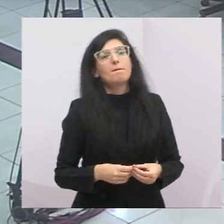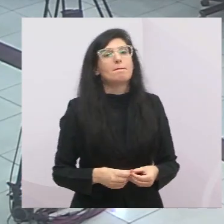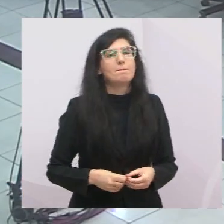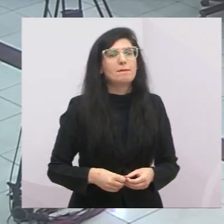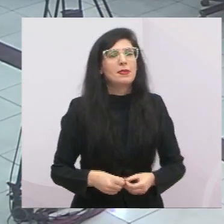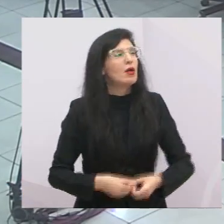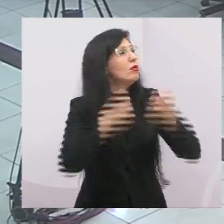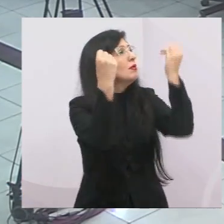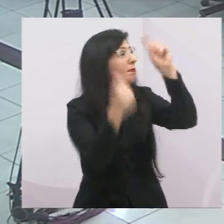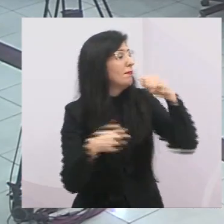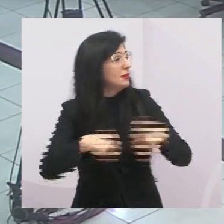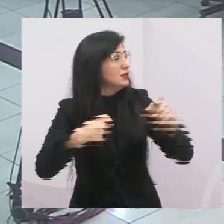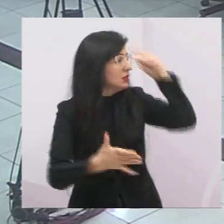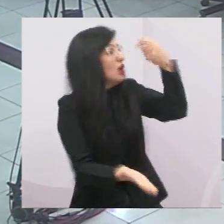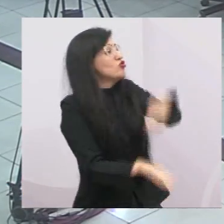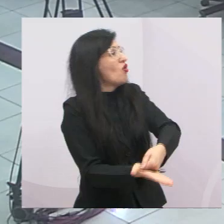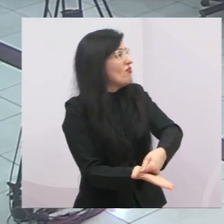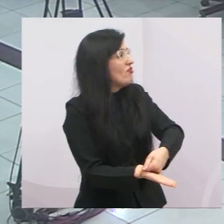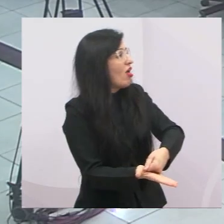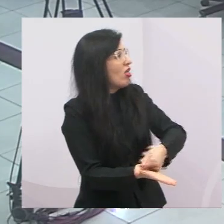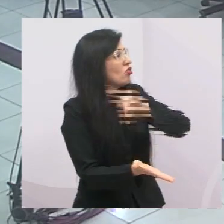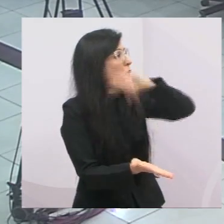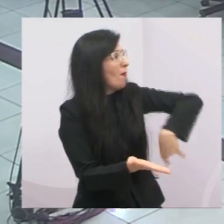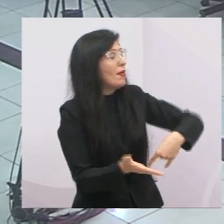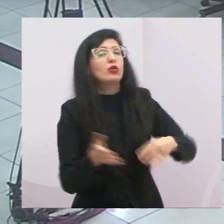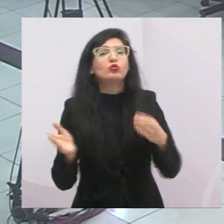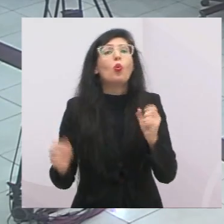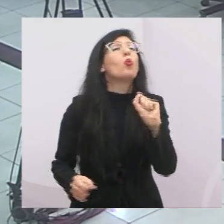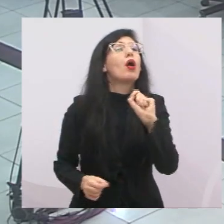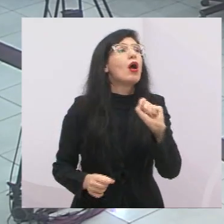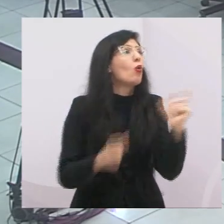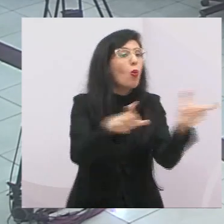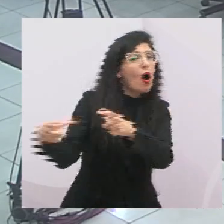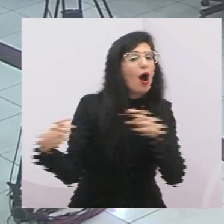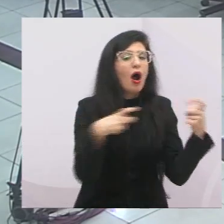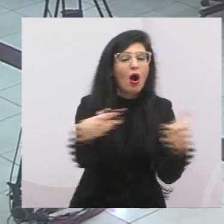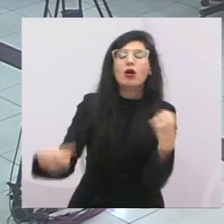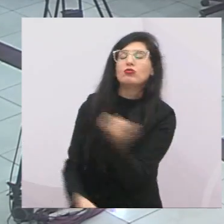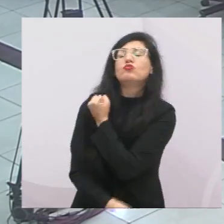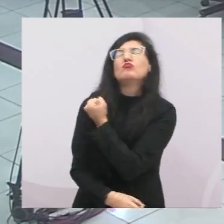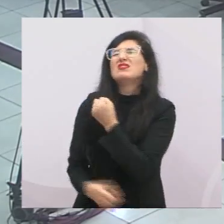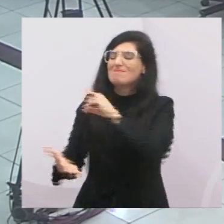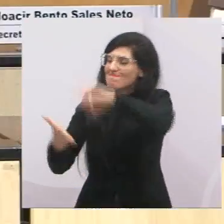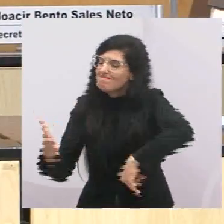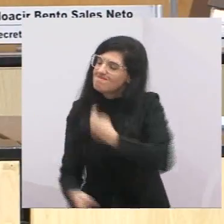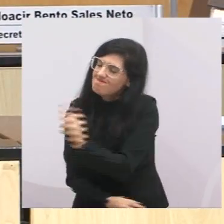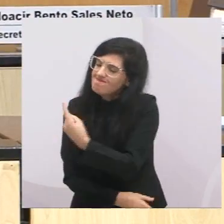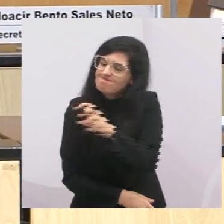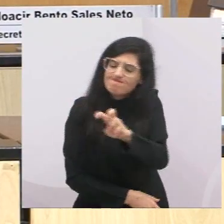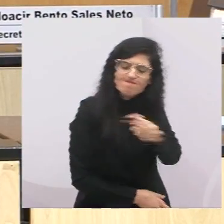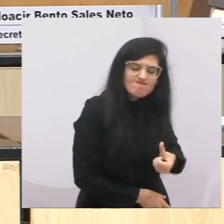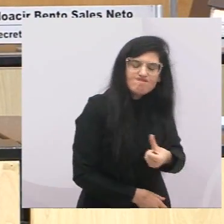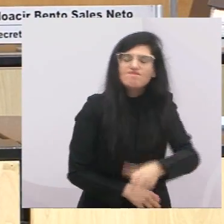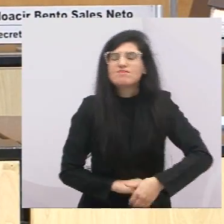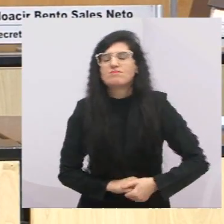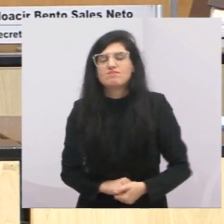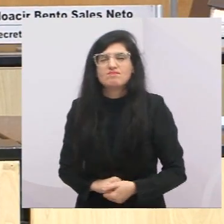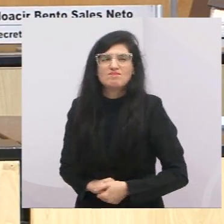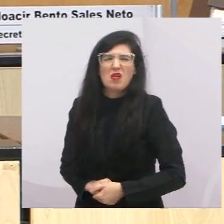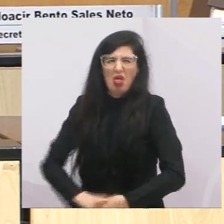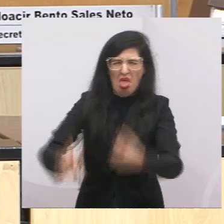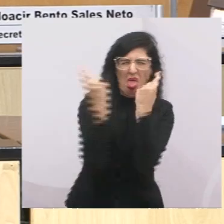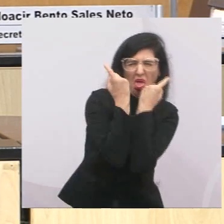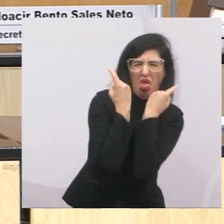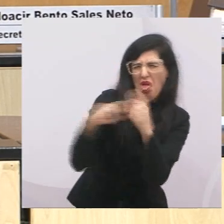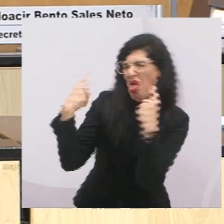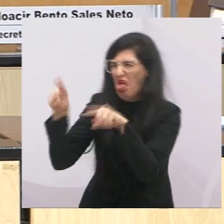informações protocolados para esta sessão. Pedido de informação número 156. Considerando as diversas reclamações